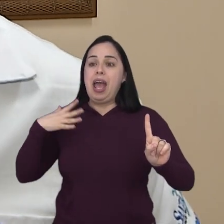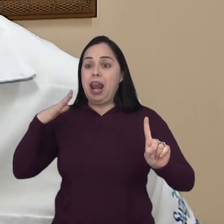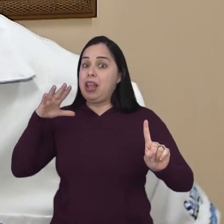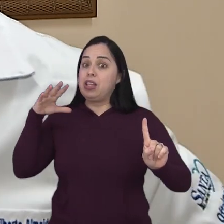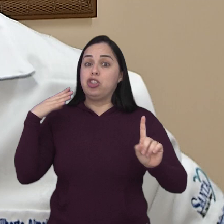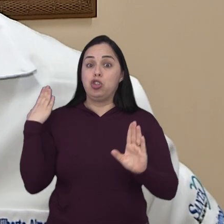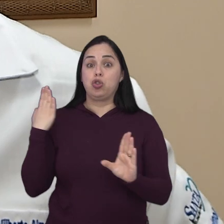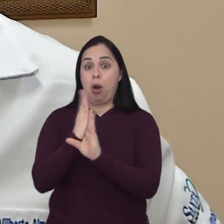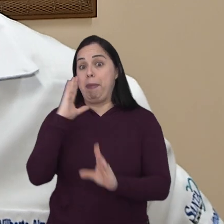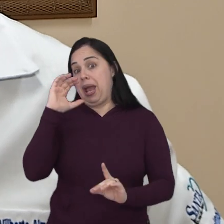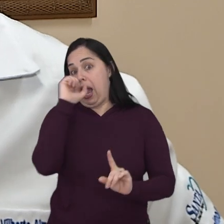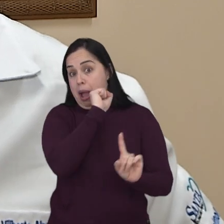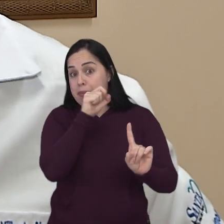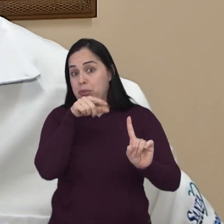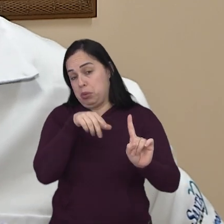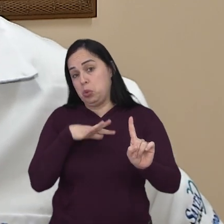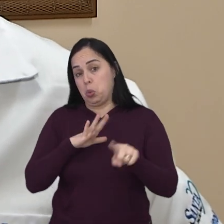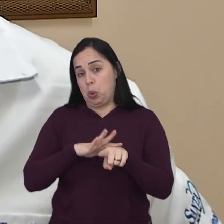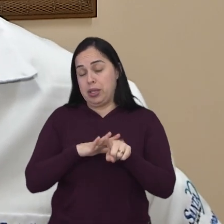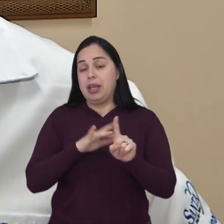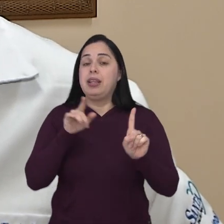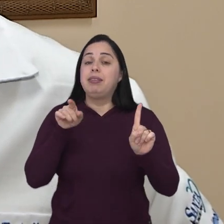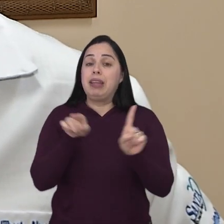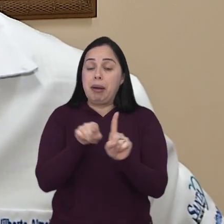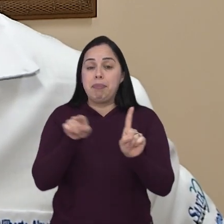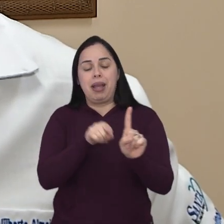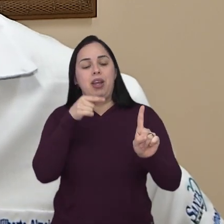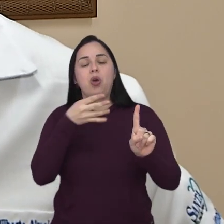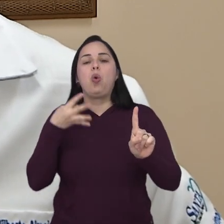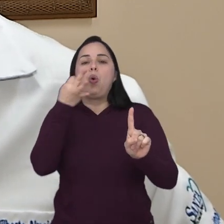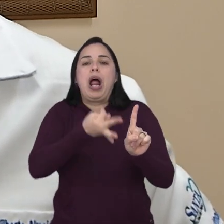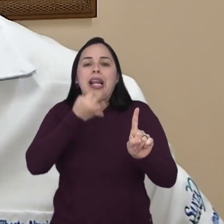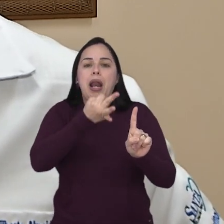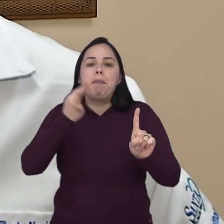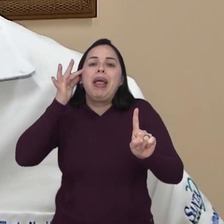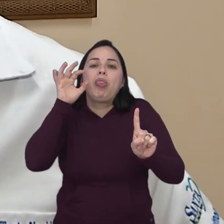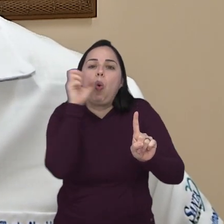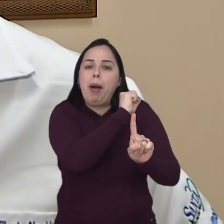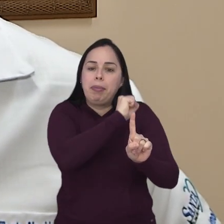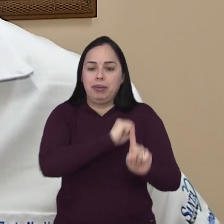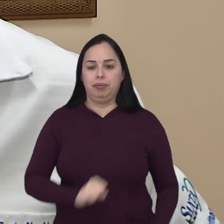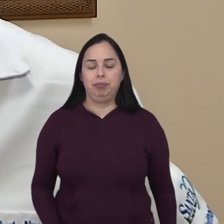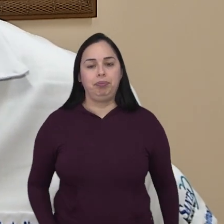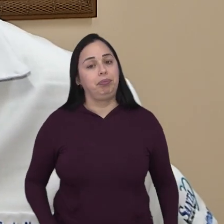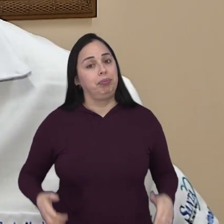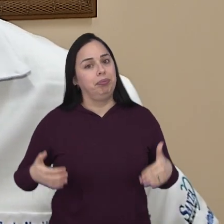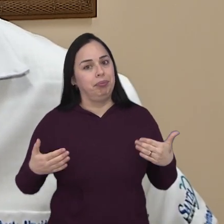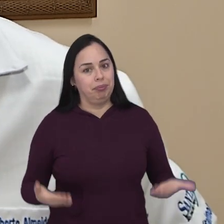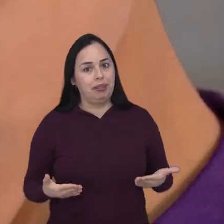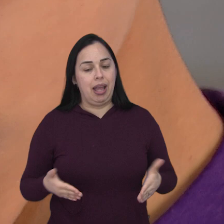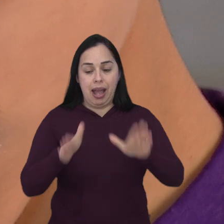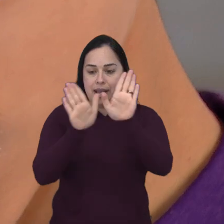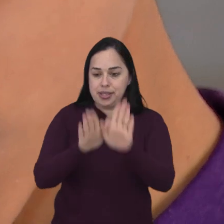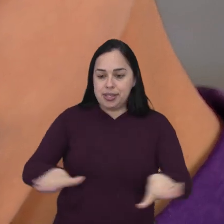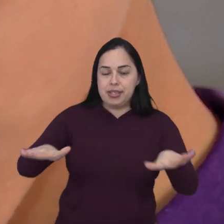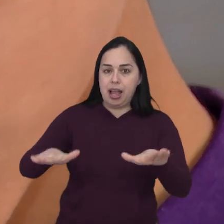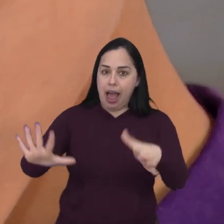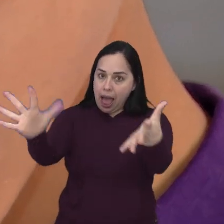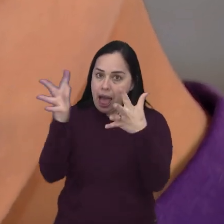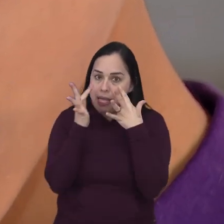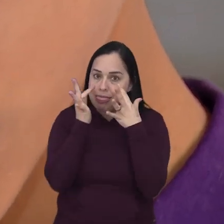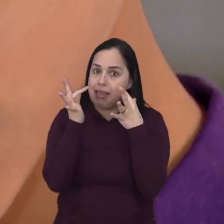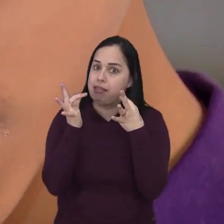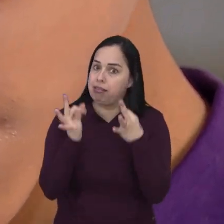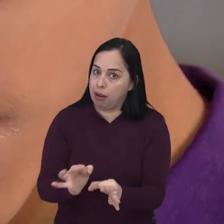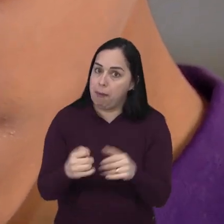pessoa não só diagnostica mais cedo a doença dela, como tem uma chance muito maior de sucesso no tratamento. Em relação